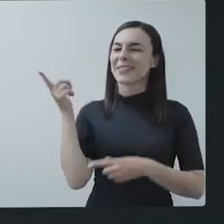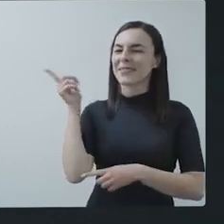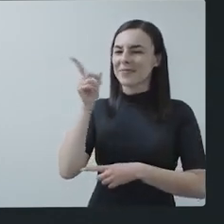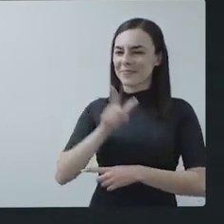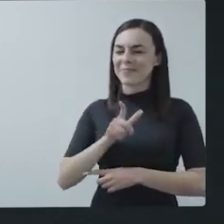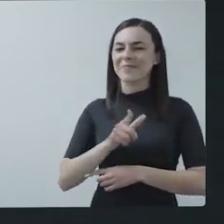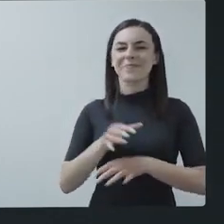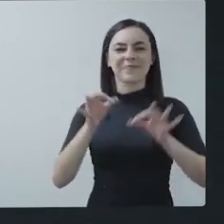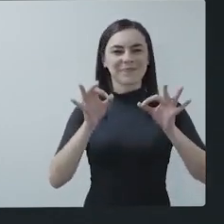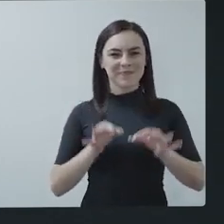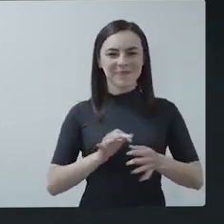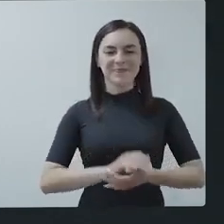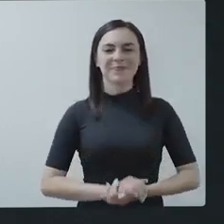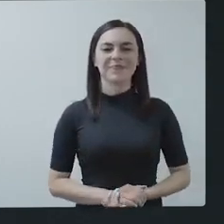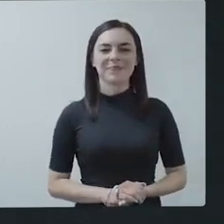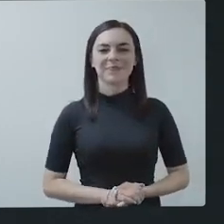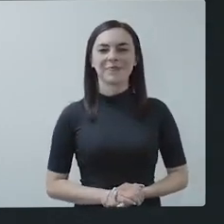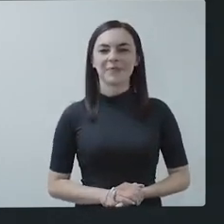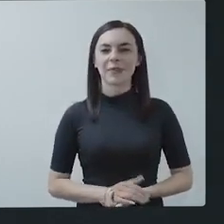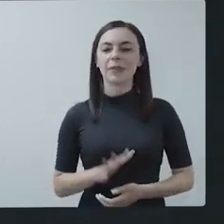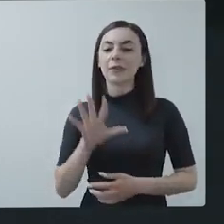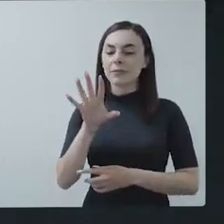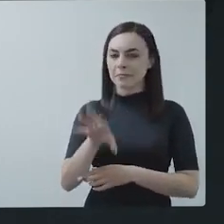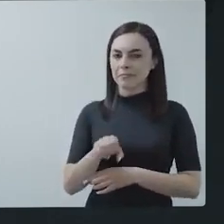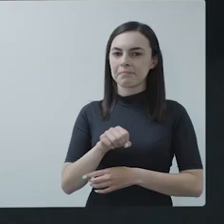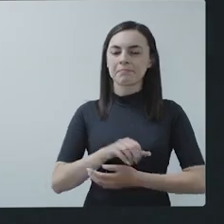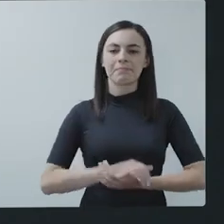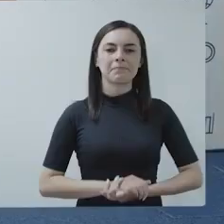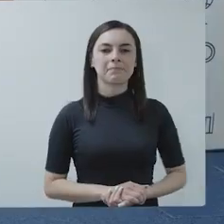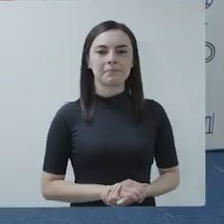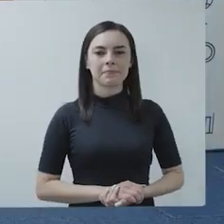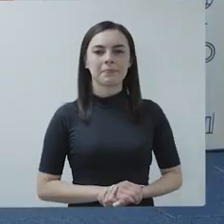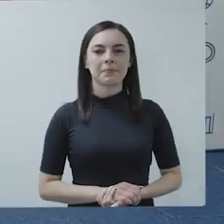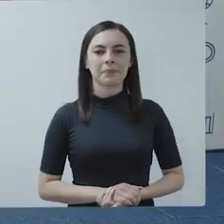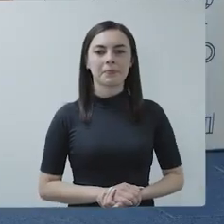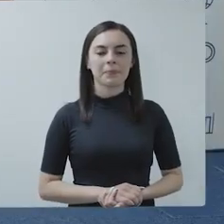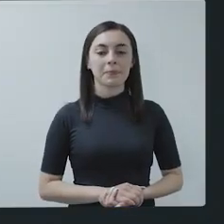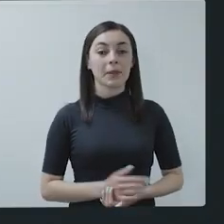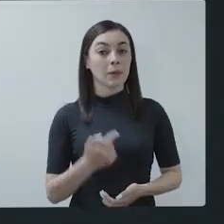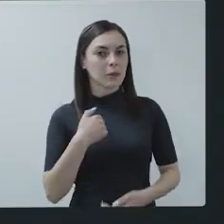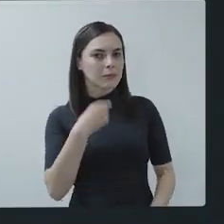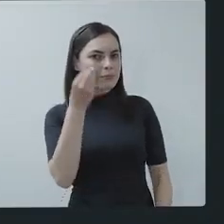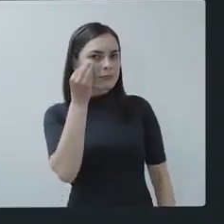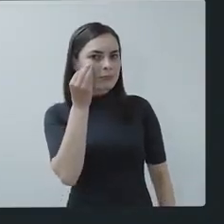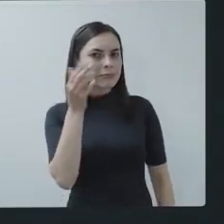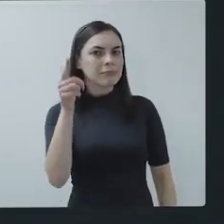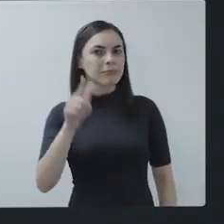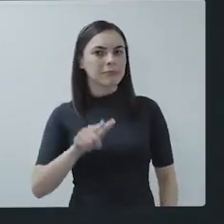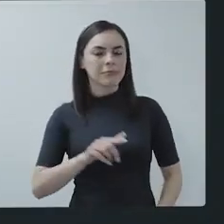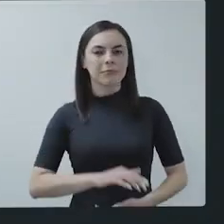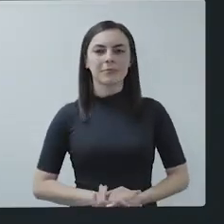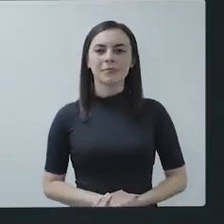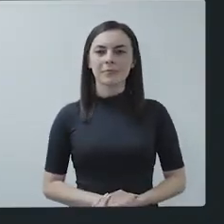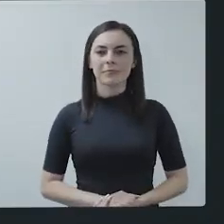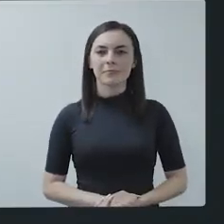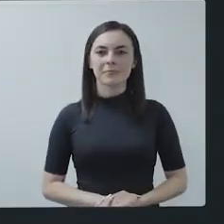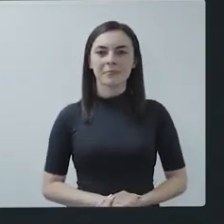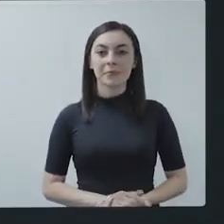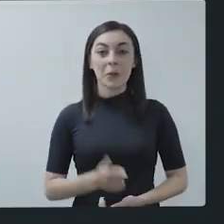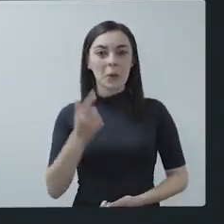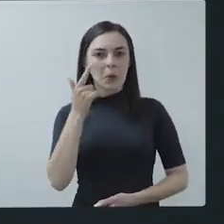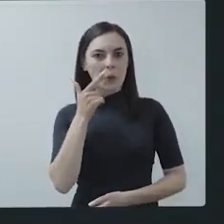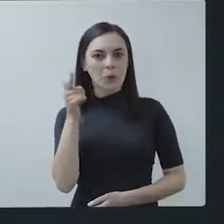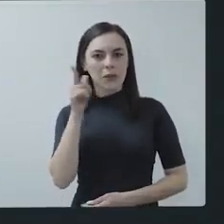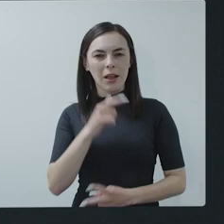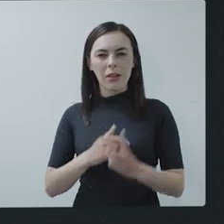Ah, Ah! agora sim. Agora Um pega o bichinho só. que você derrubou. Vai lá, professora Lu. Vamos lá, vou tentar de novo. Olá! derrubei